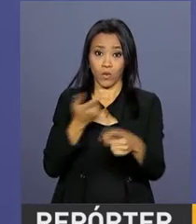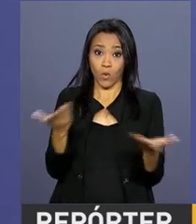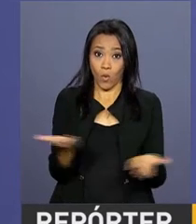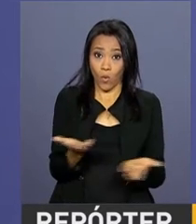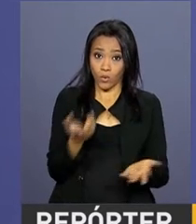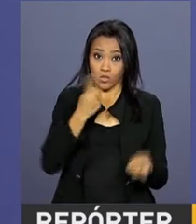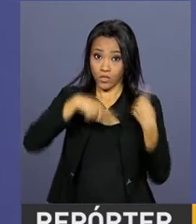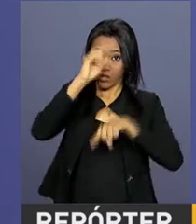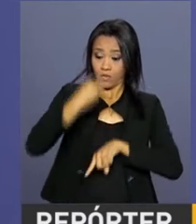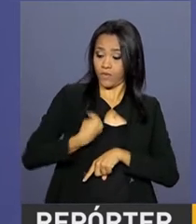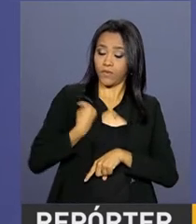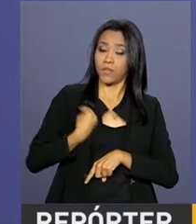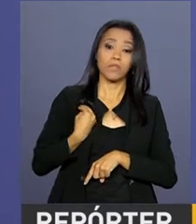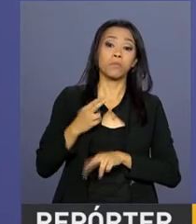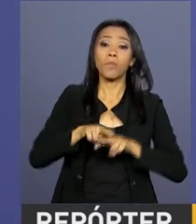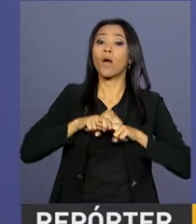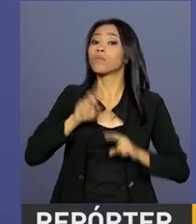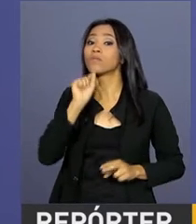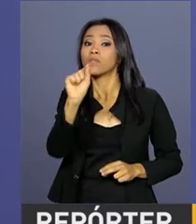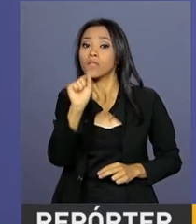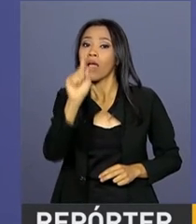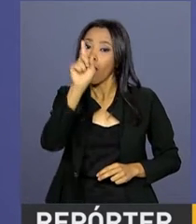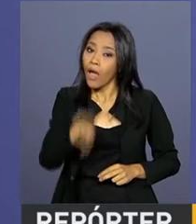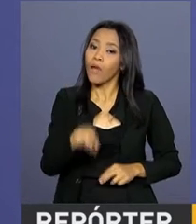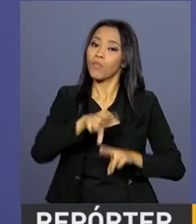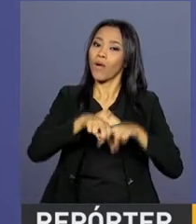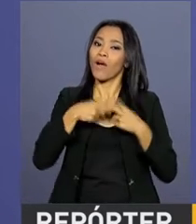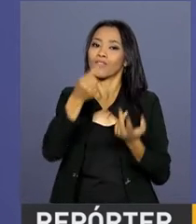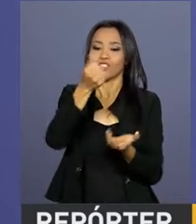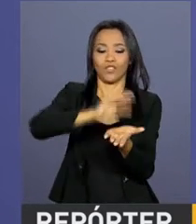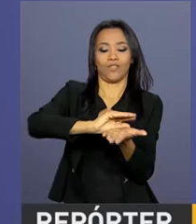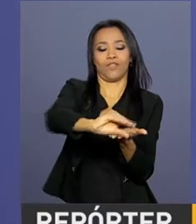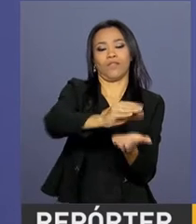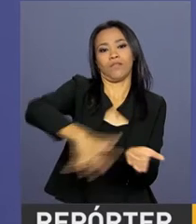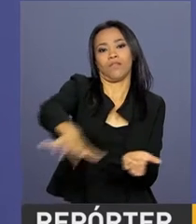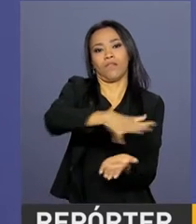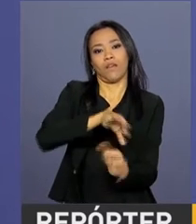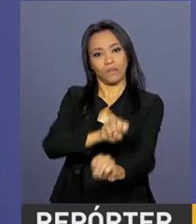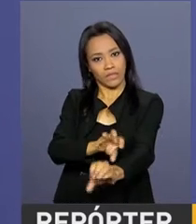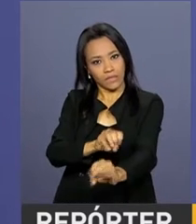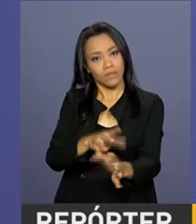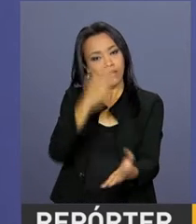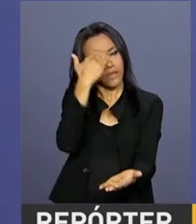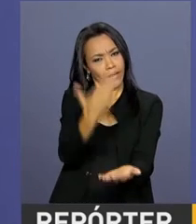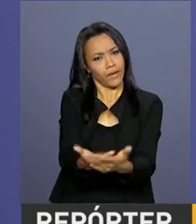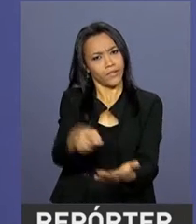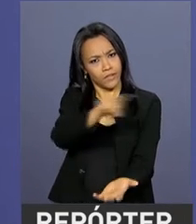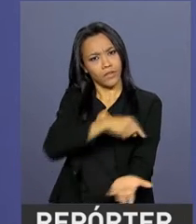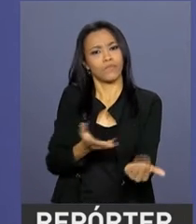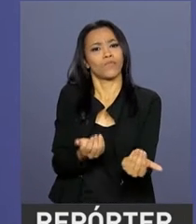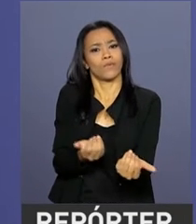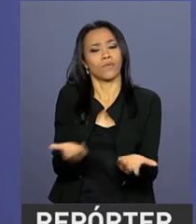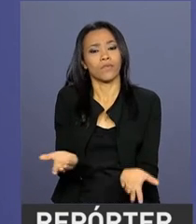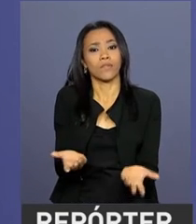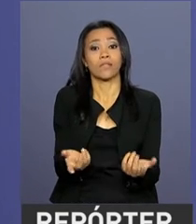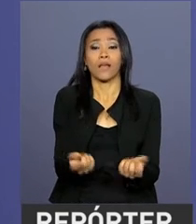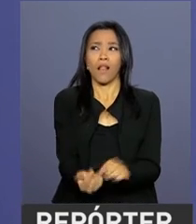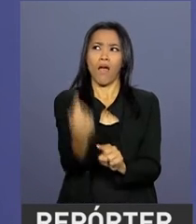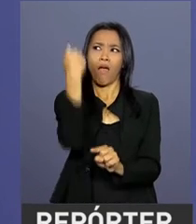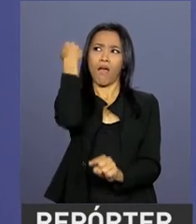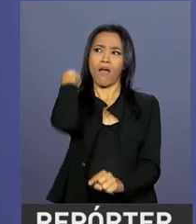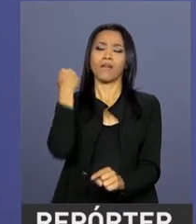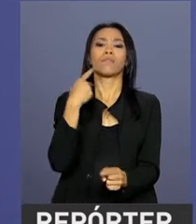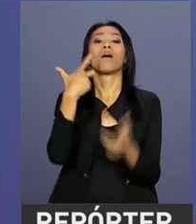dá por essa decisão de investir em educação e acreditar na juventude. Lá atrás,